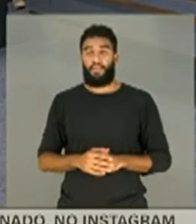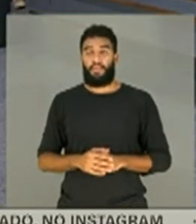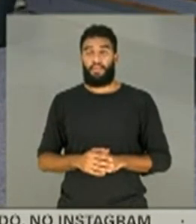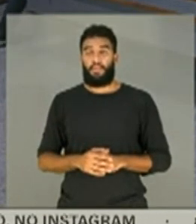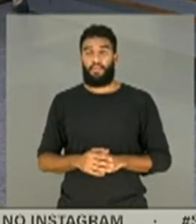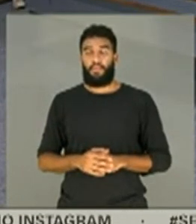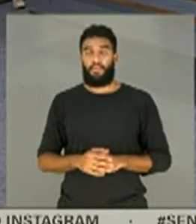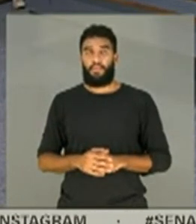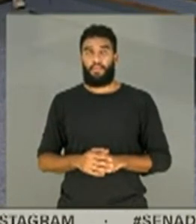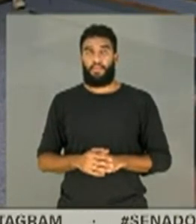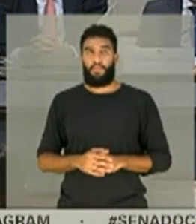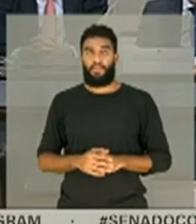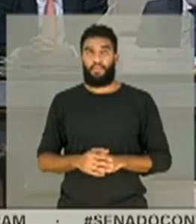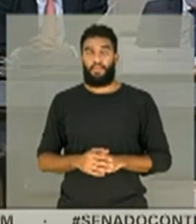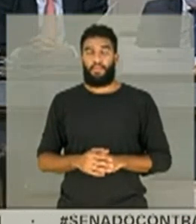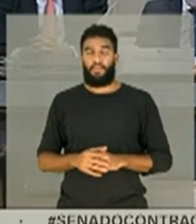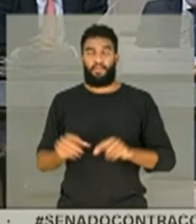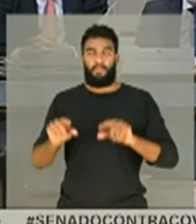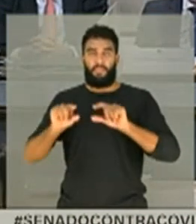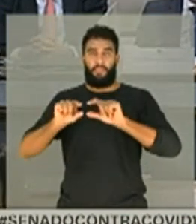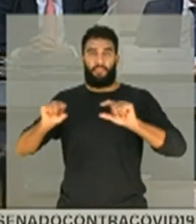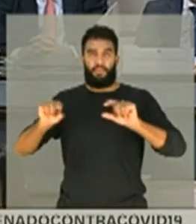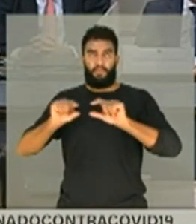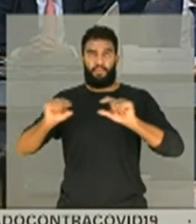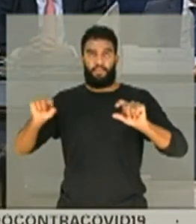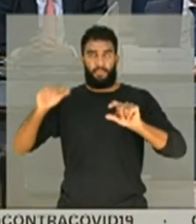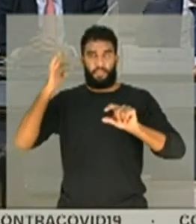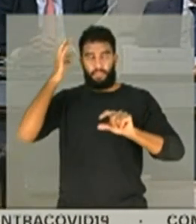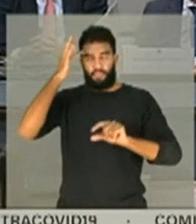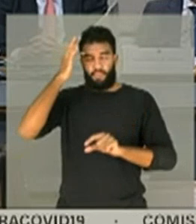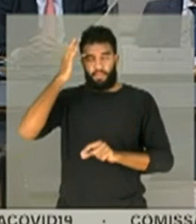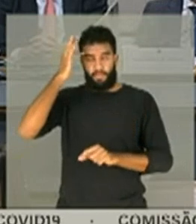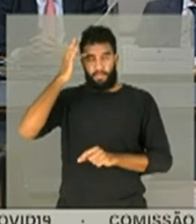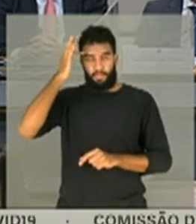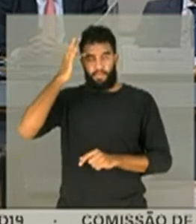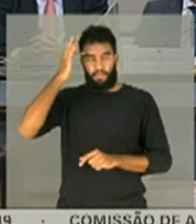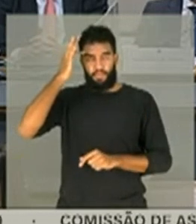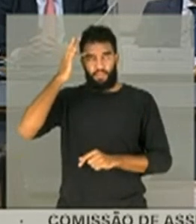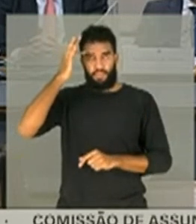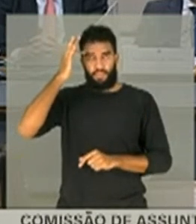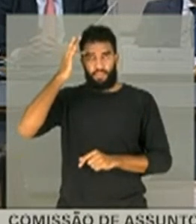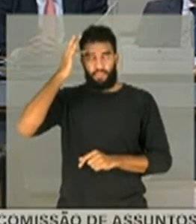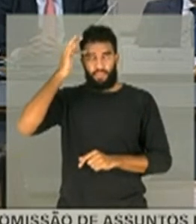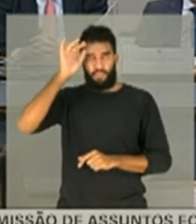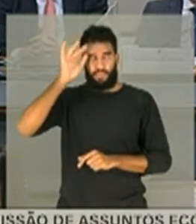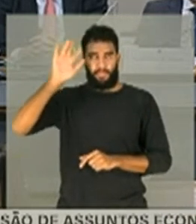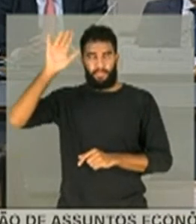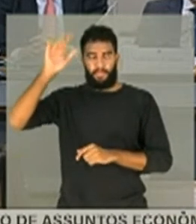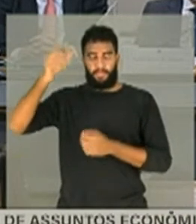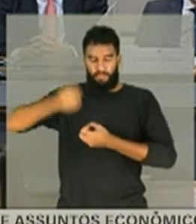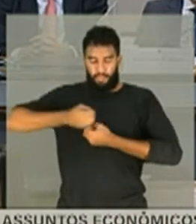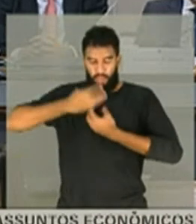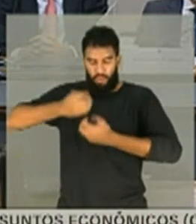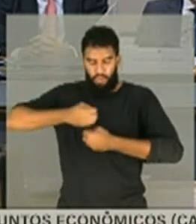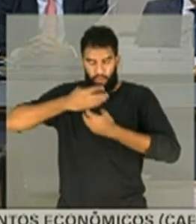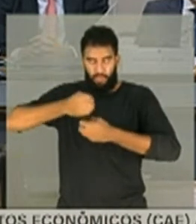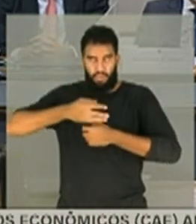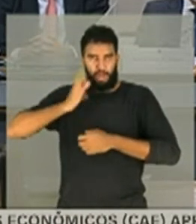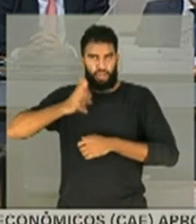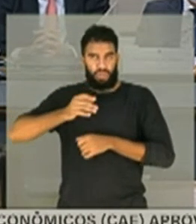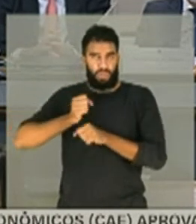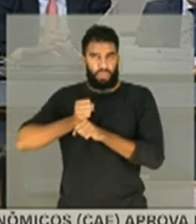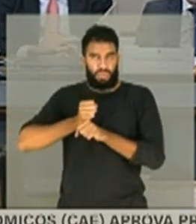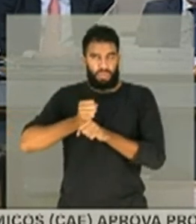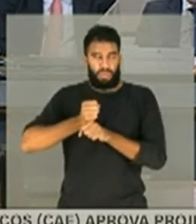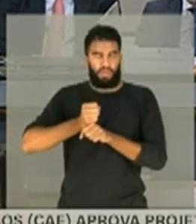citando uma filosofia que me inspira, senador Marcos Rogério, já há alguns anos, é